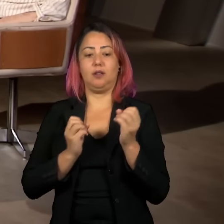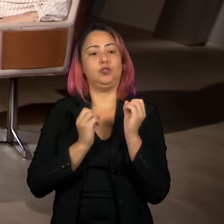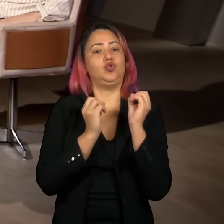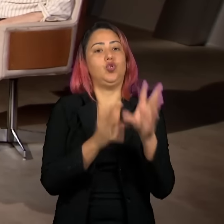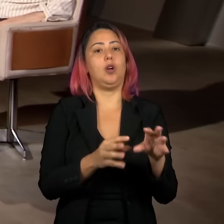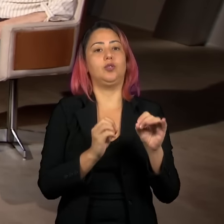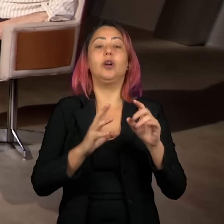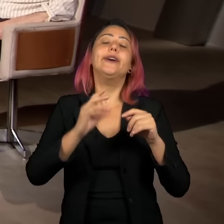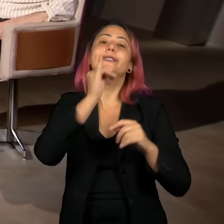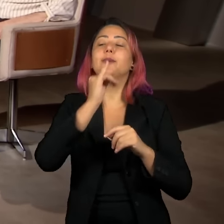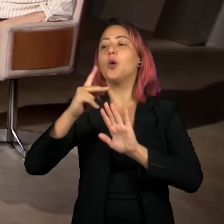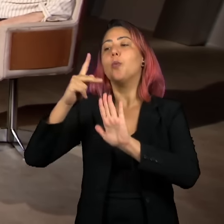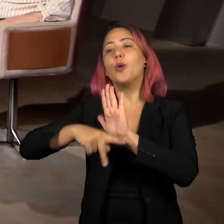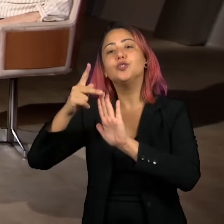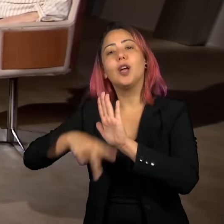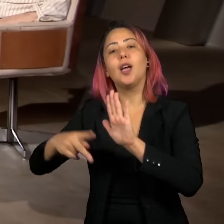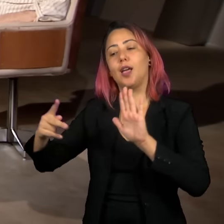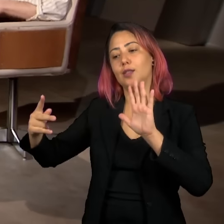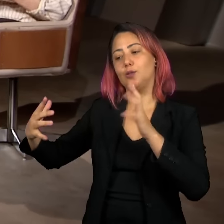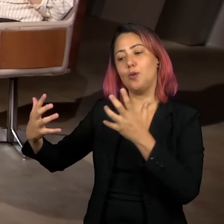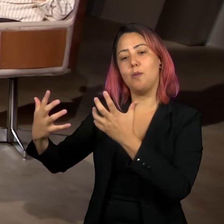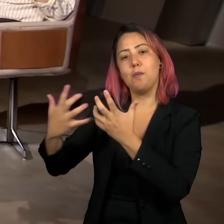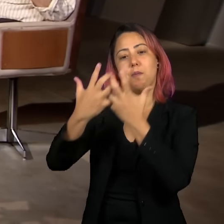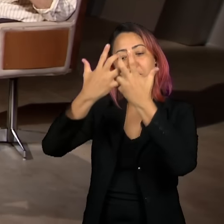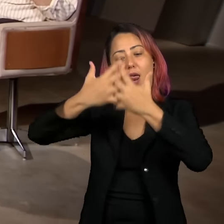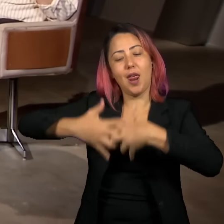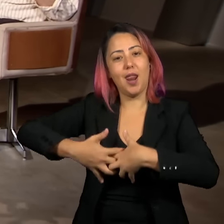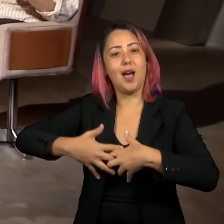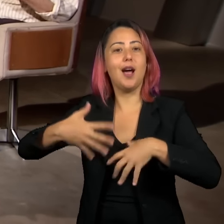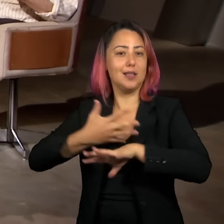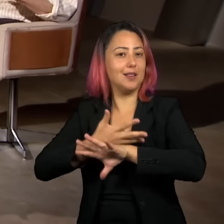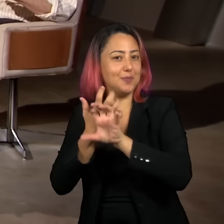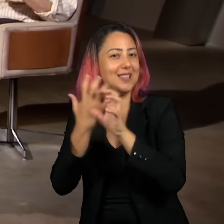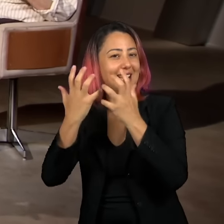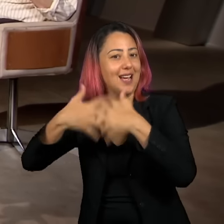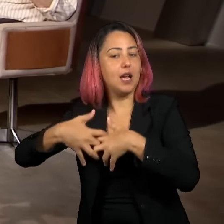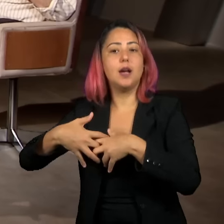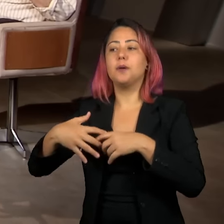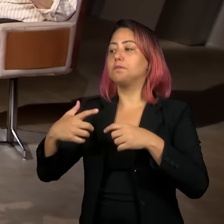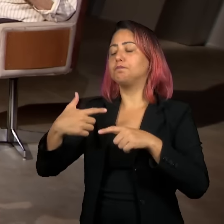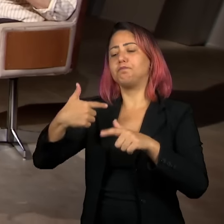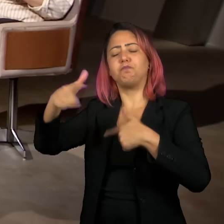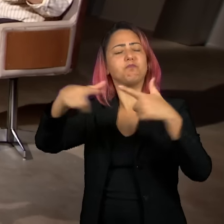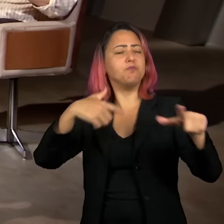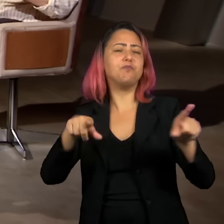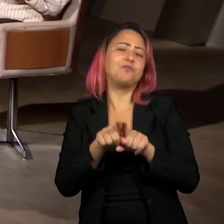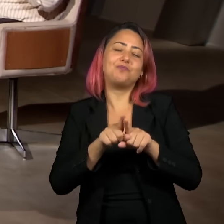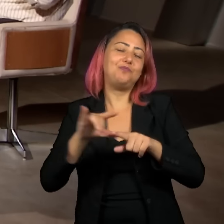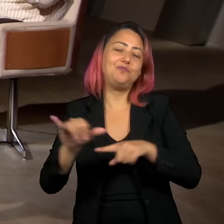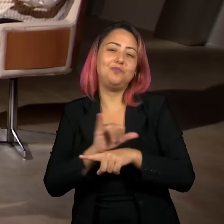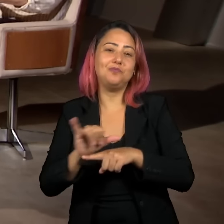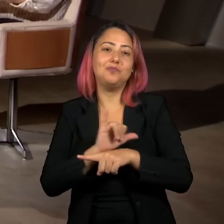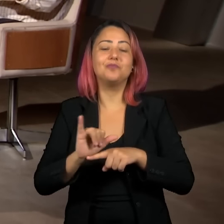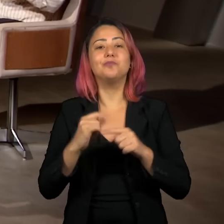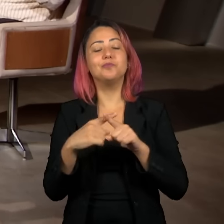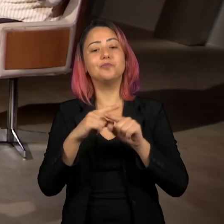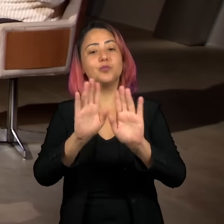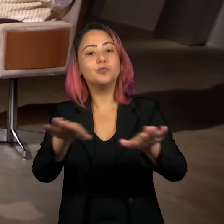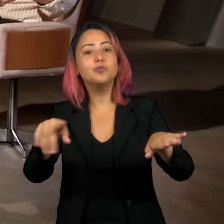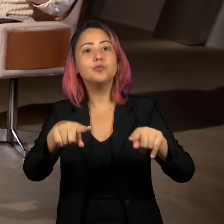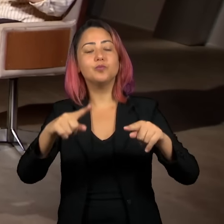por projetos nós vamos ter que trab trabalhar em outras né com outras modalidades para realmente Poder esse aluno fazer